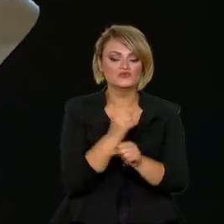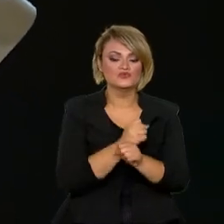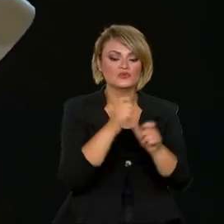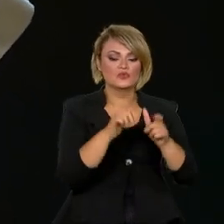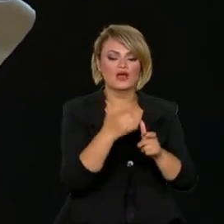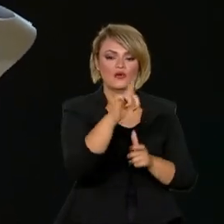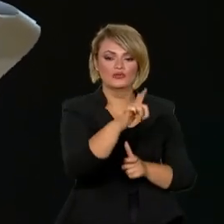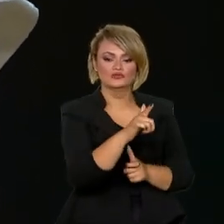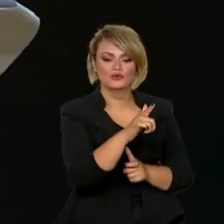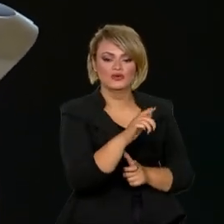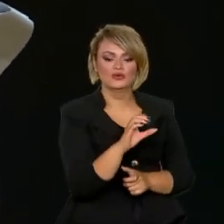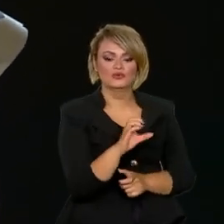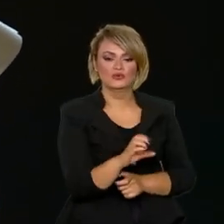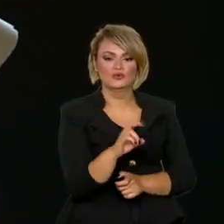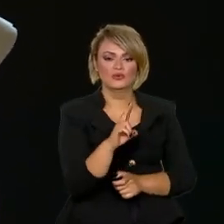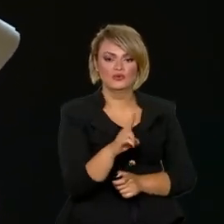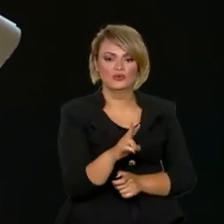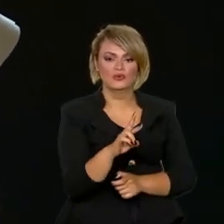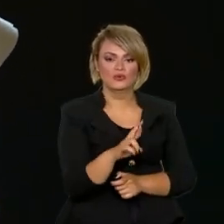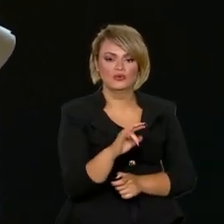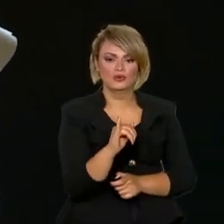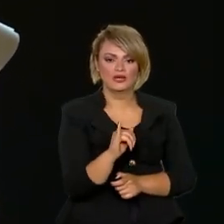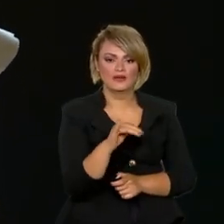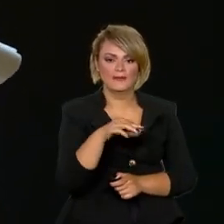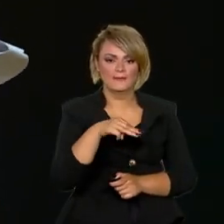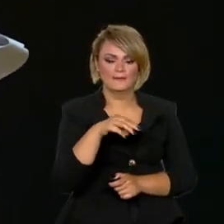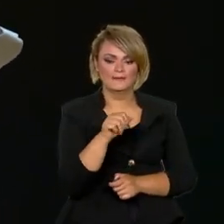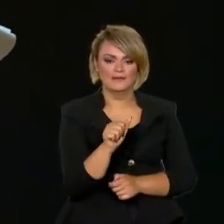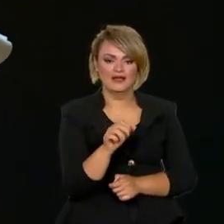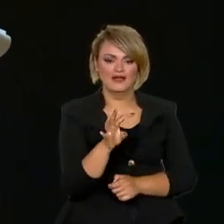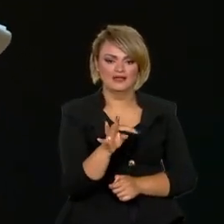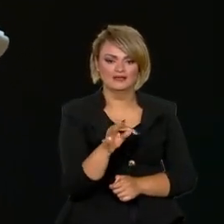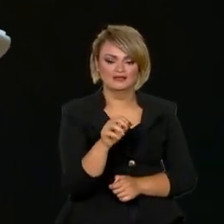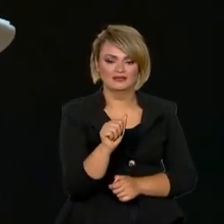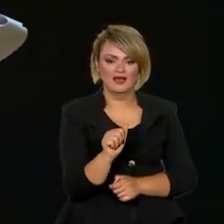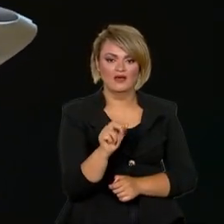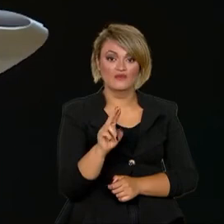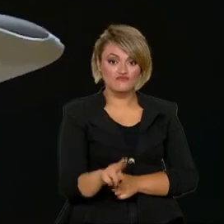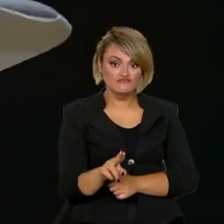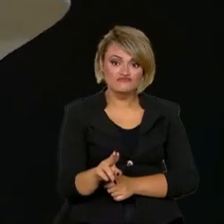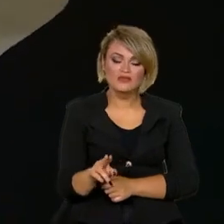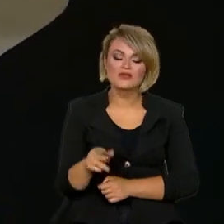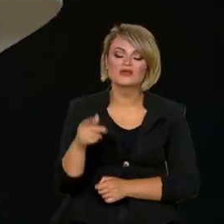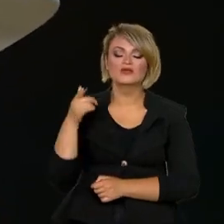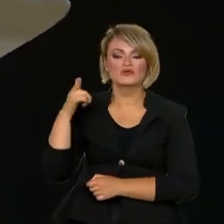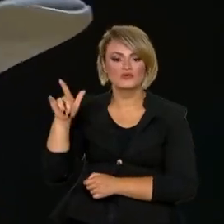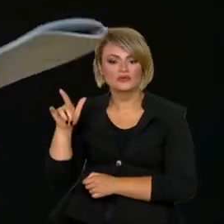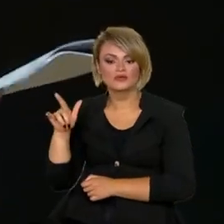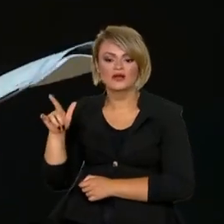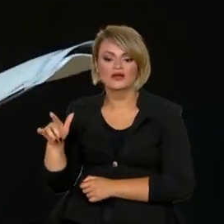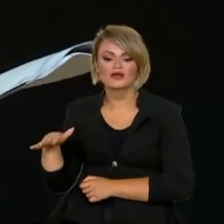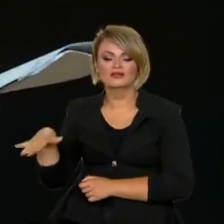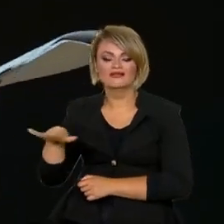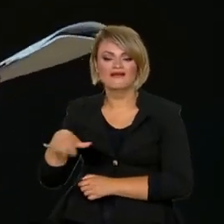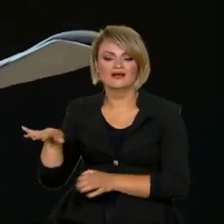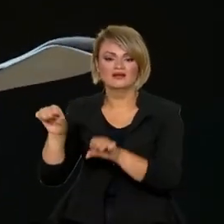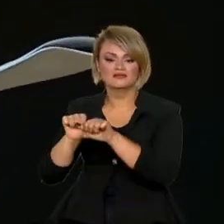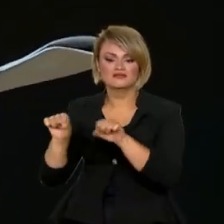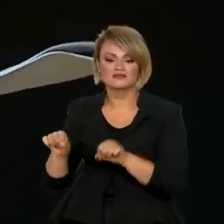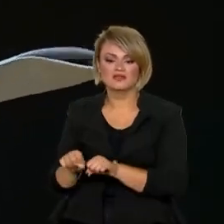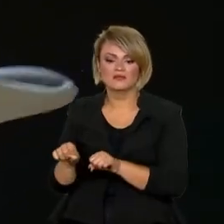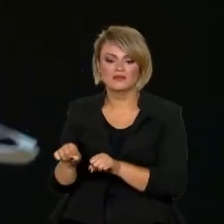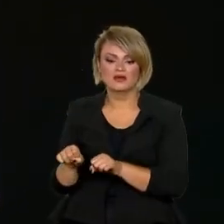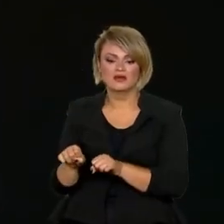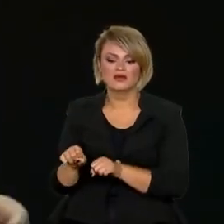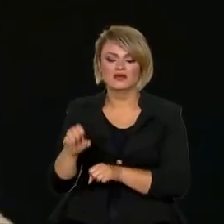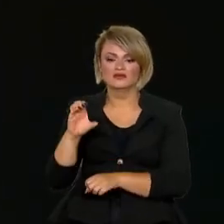Transparaíba, ramal Curimataú, segunda etapa, a adutora do Brejo e a terceira adutora do sistema